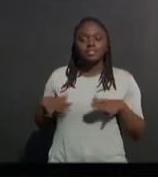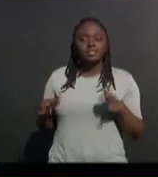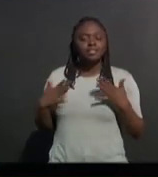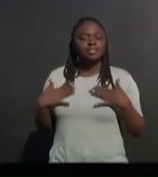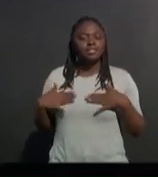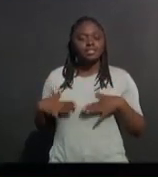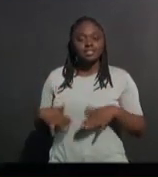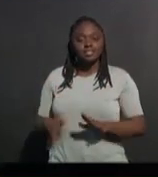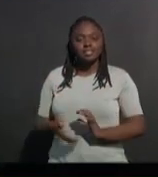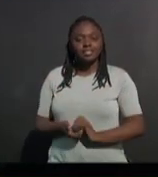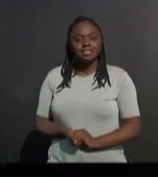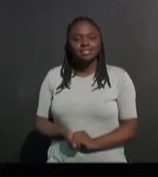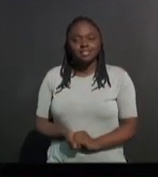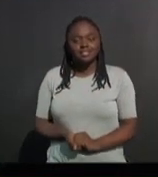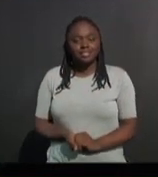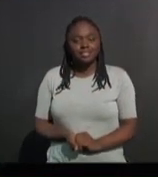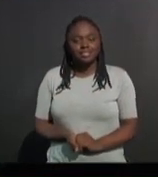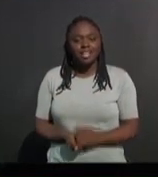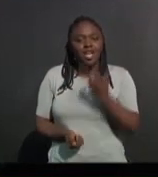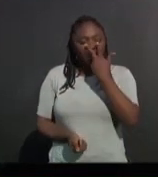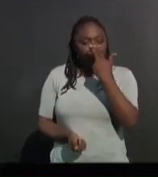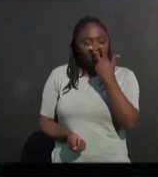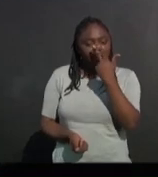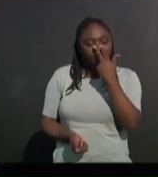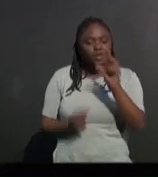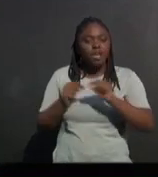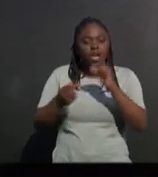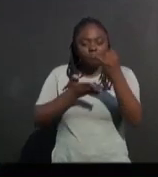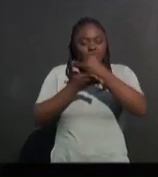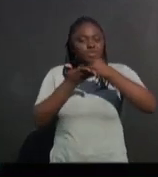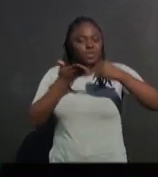É meio que uma droga celestial, assim, do bem.